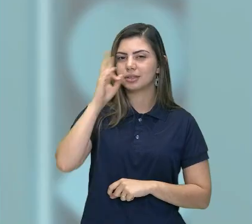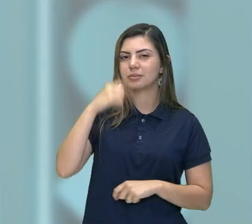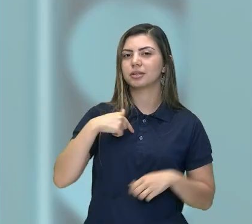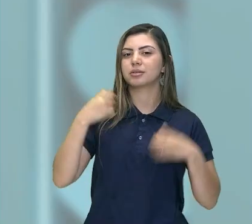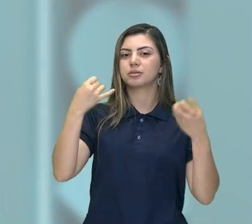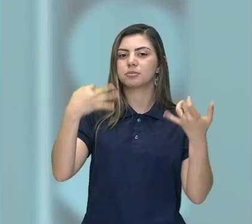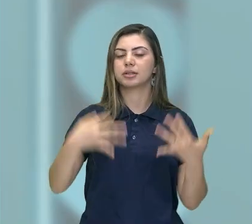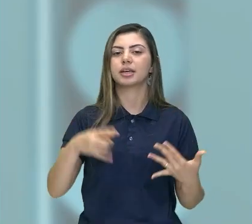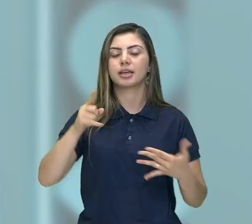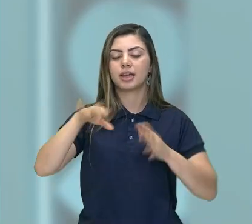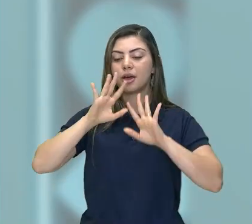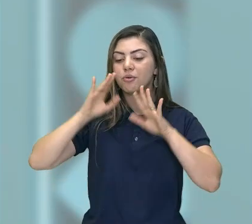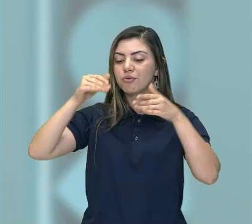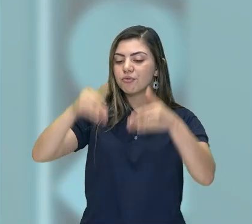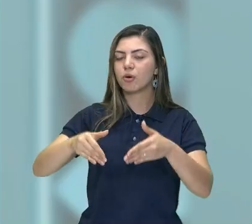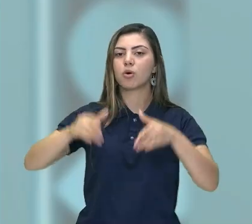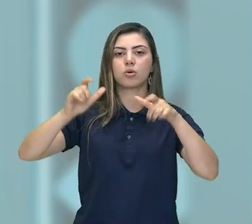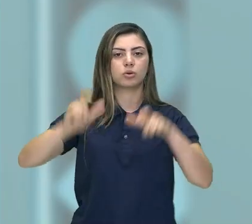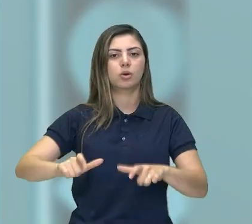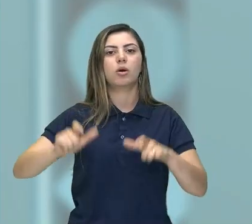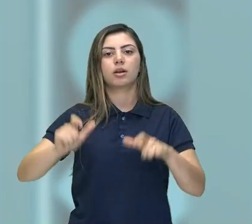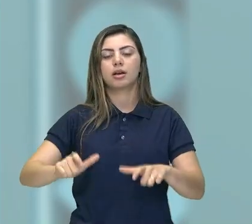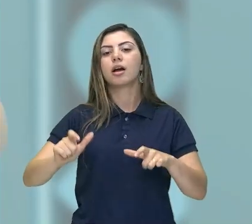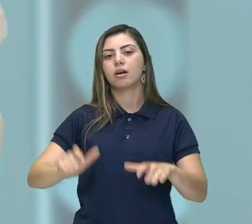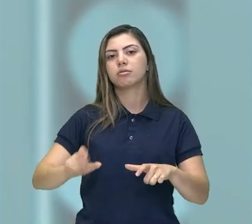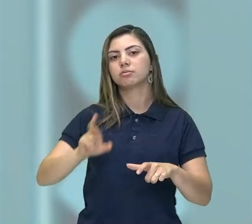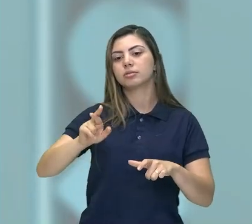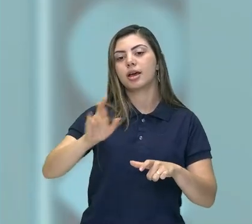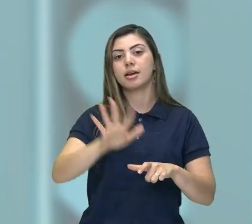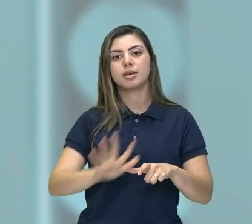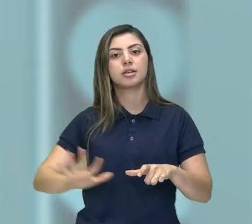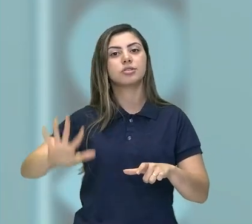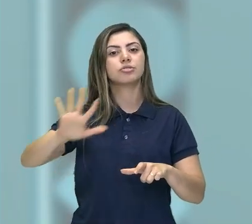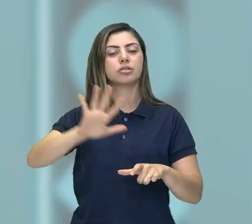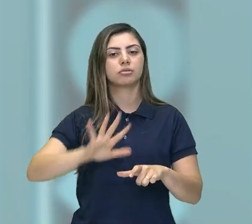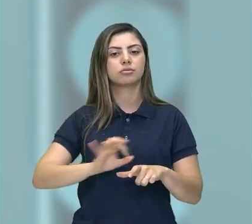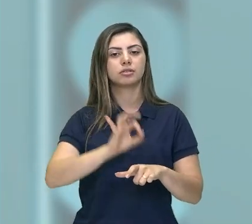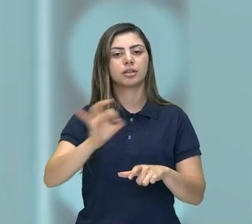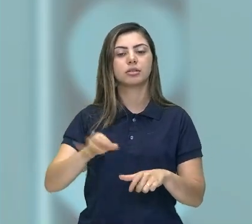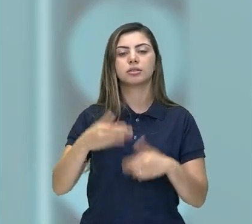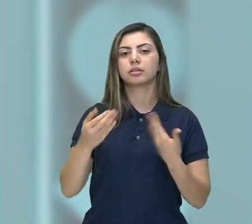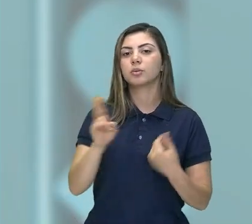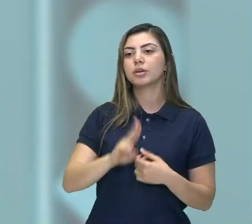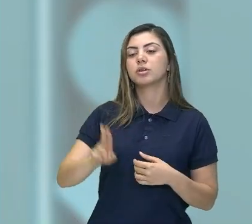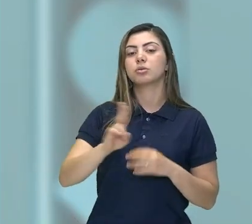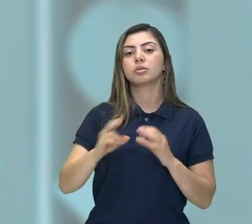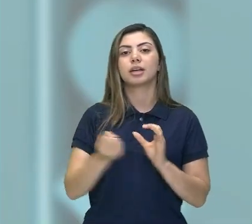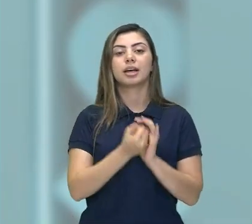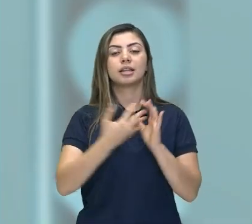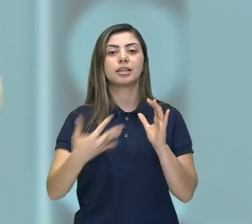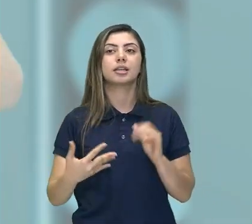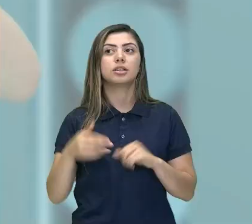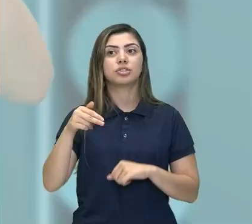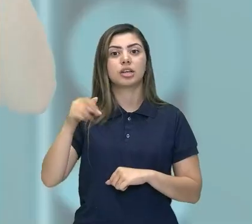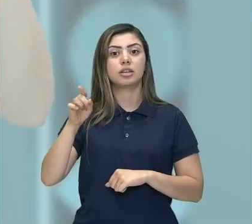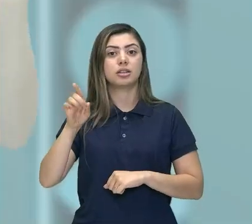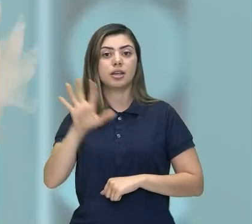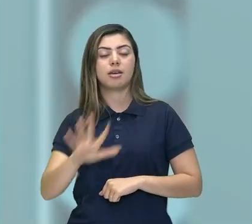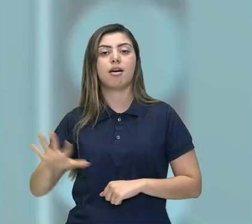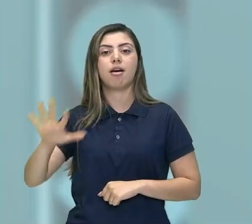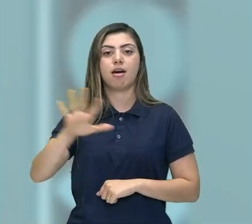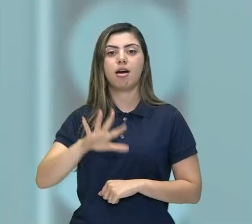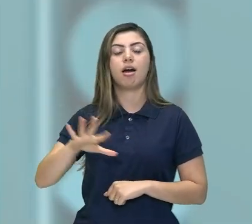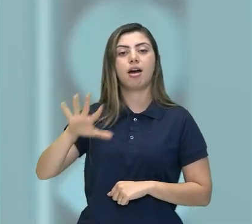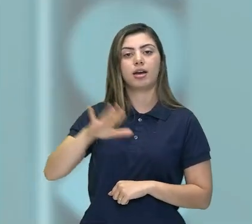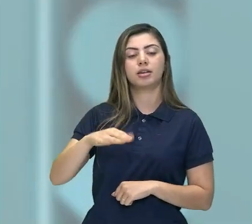questão do foco na região, a gente chama de regionalismo, e aí ele vai usar os elementos da cultura nordestina para as